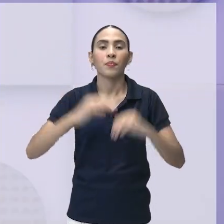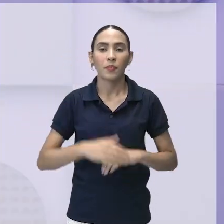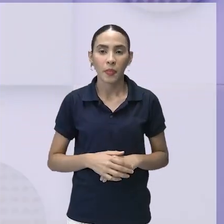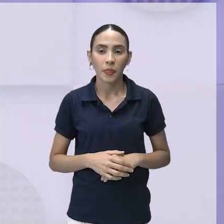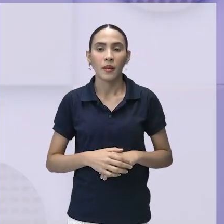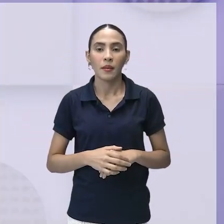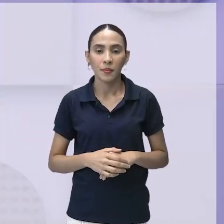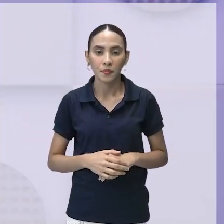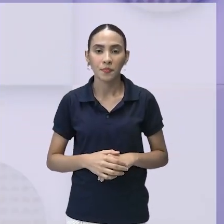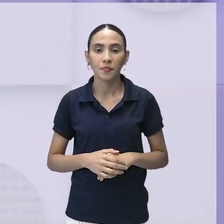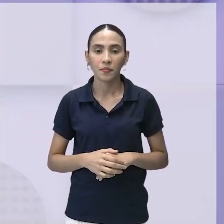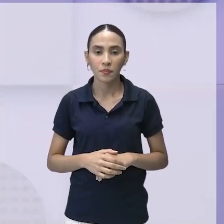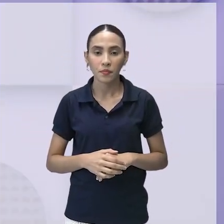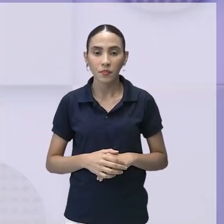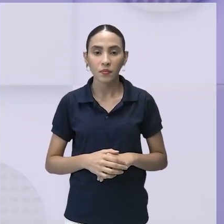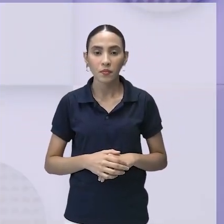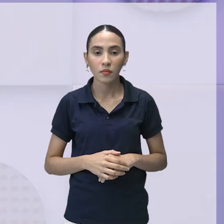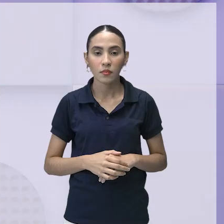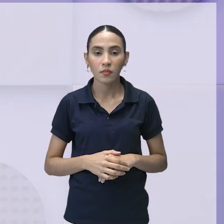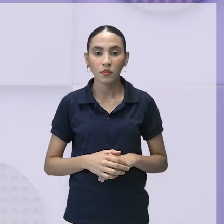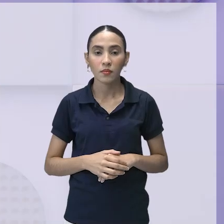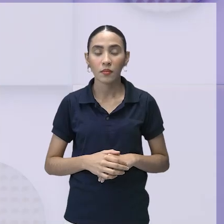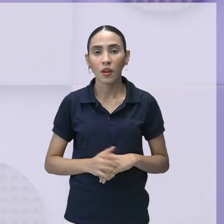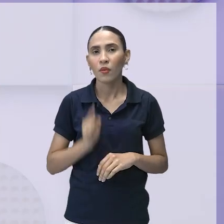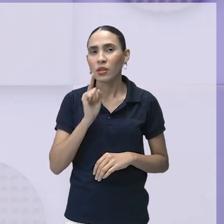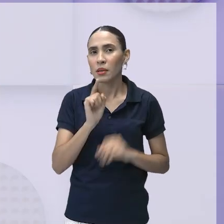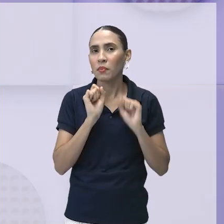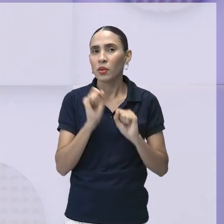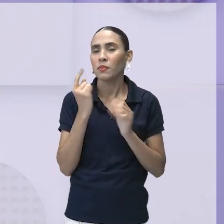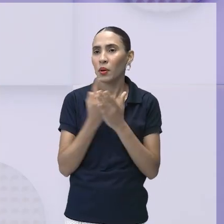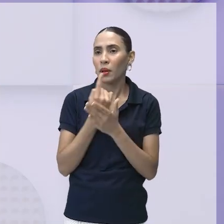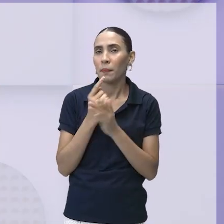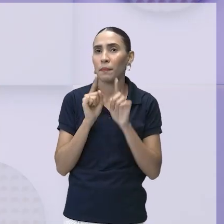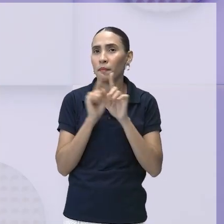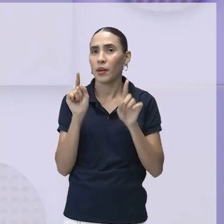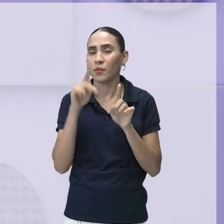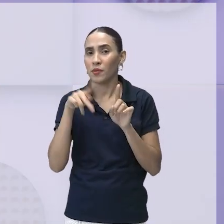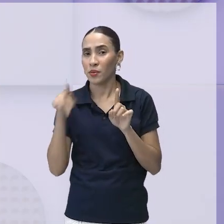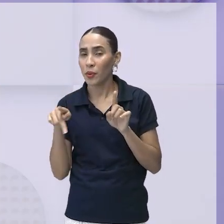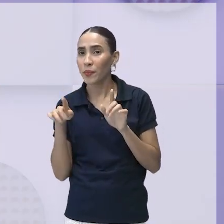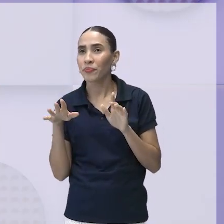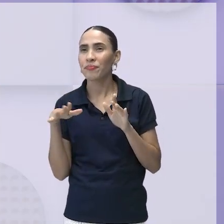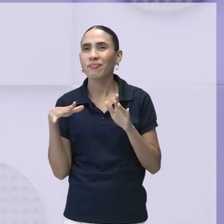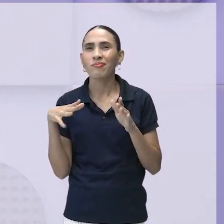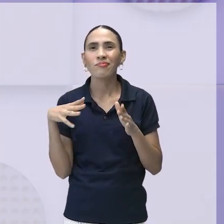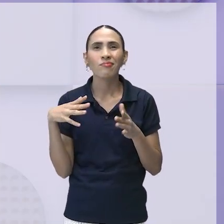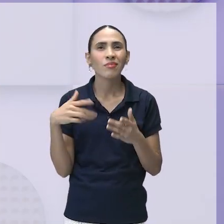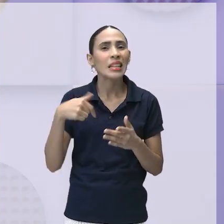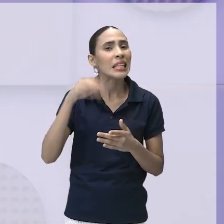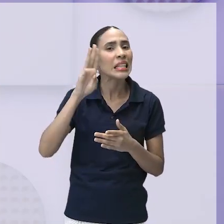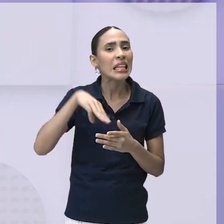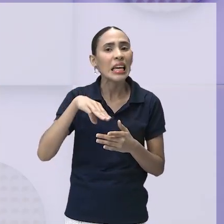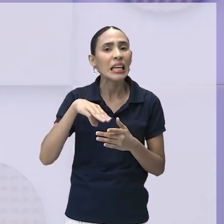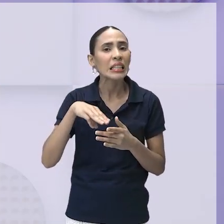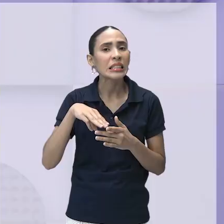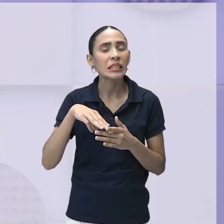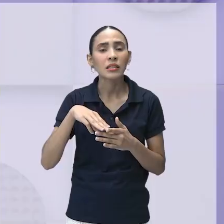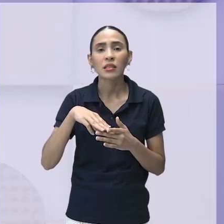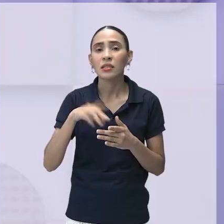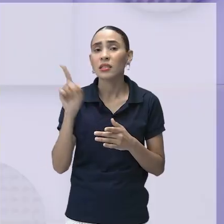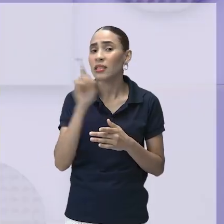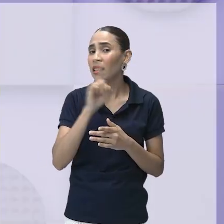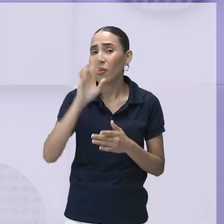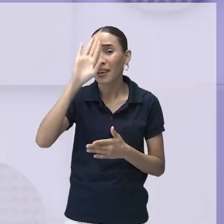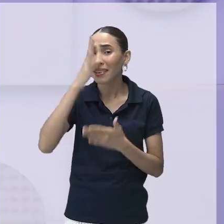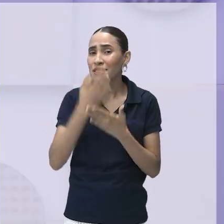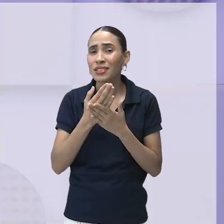hierárquica um pouco diferente. Aí você pode me perguntar, professor, mas quem não acredita em Deus ou não